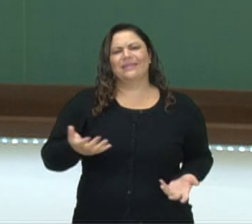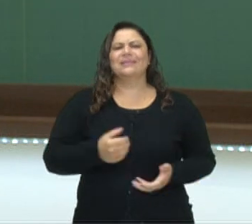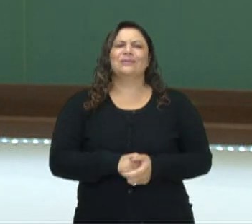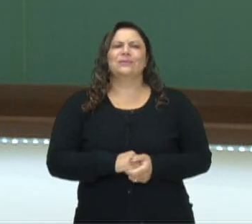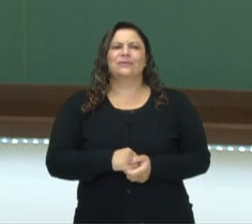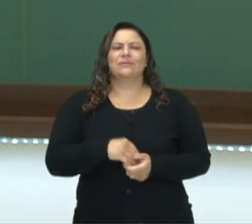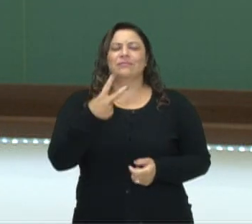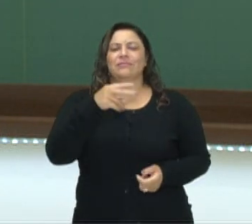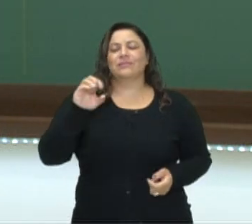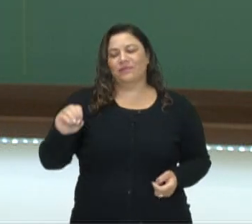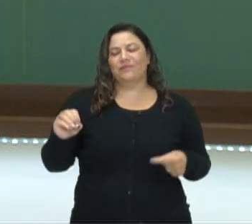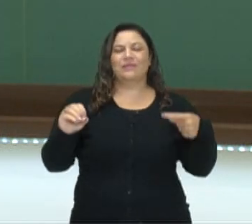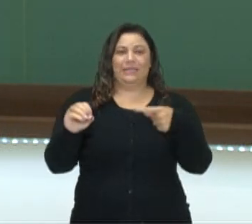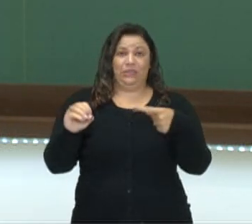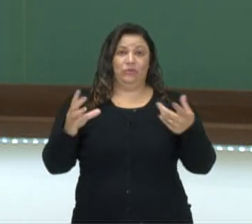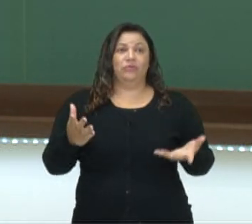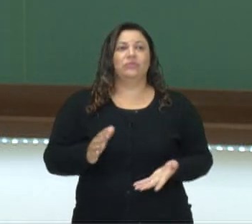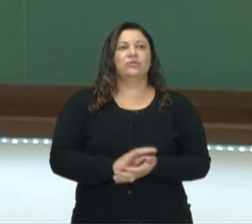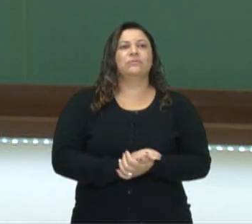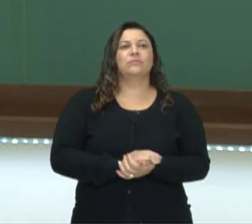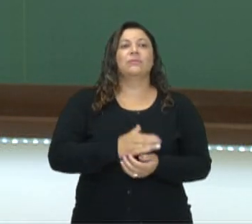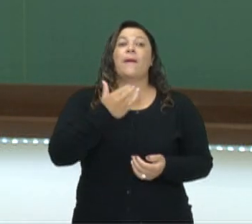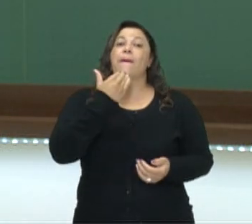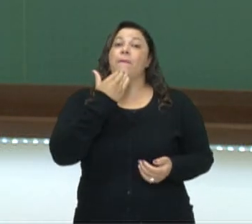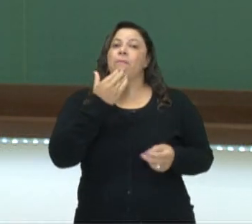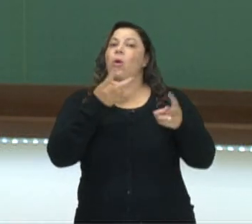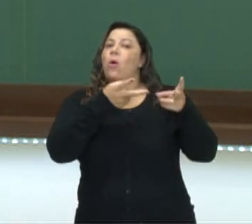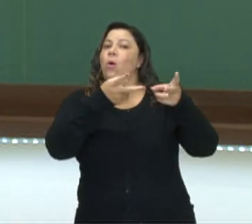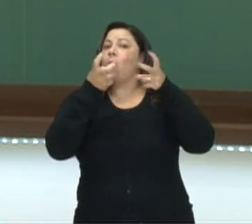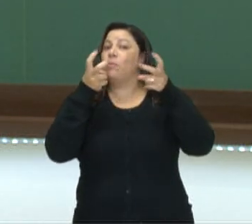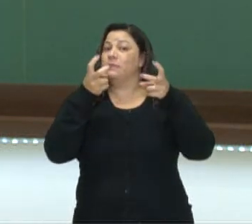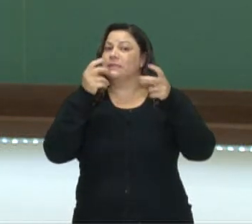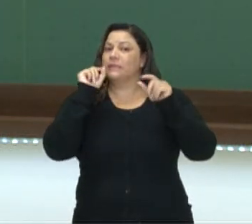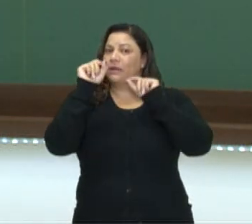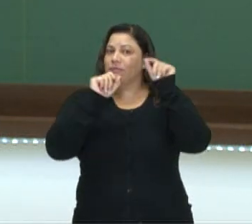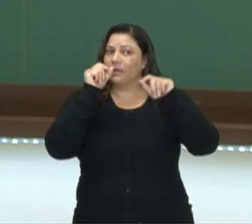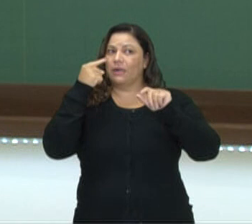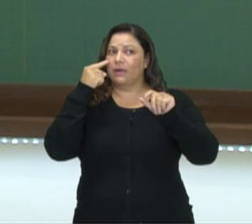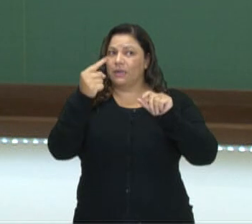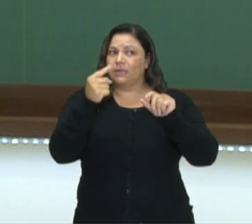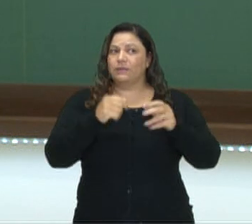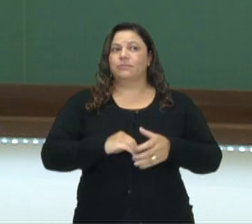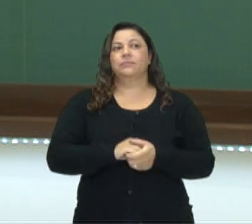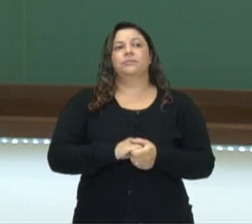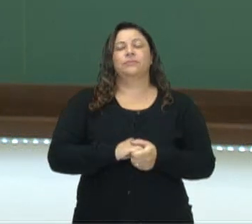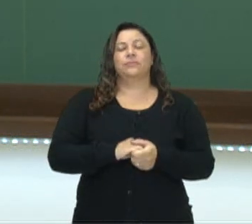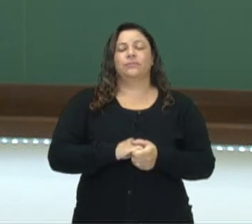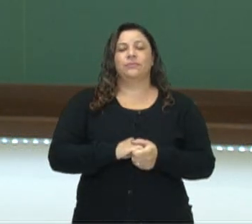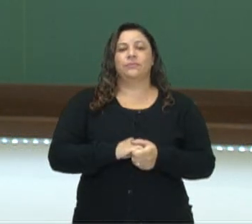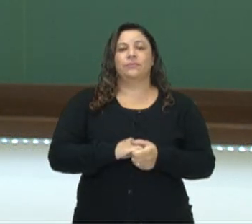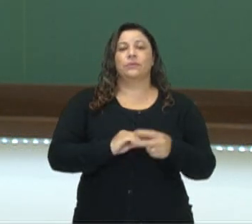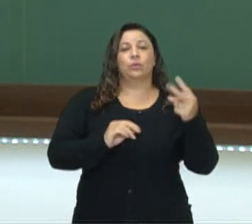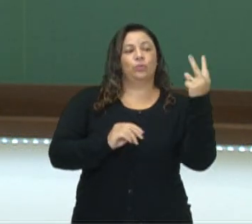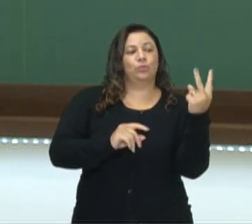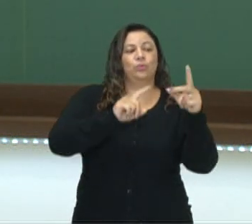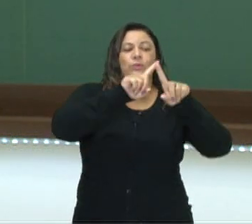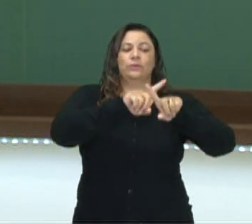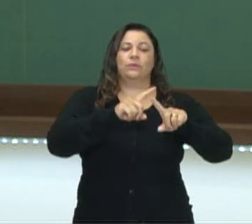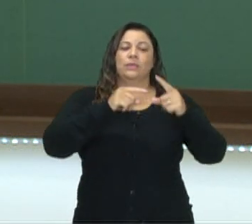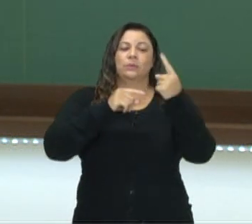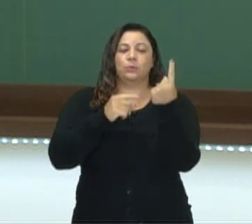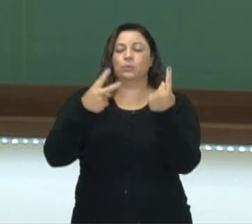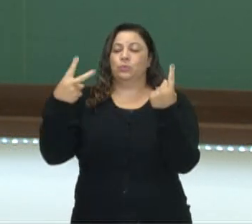10, 20. Mas o que a professora pediu? Para observar o padrão. Então, olha o que aconteceu aqui. 2 vezes 1